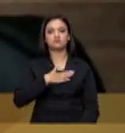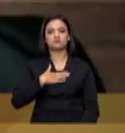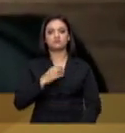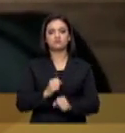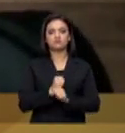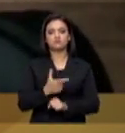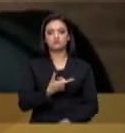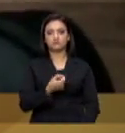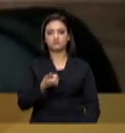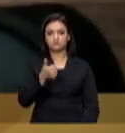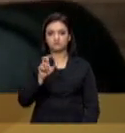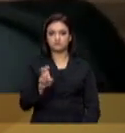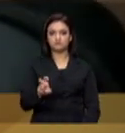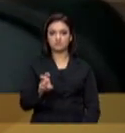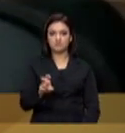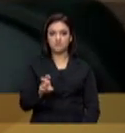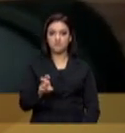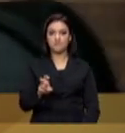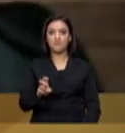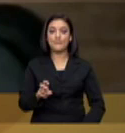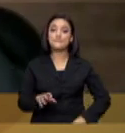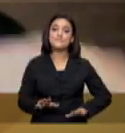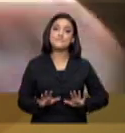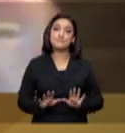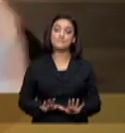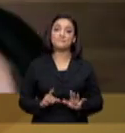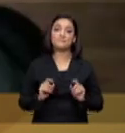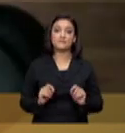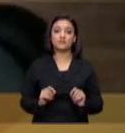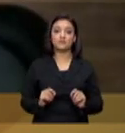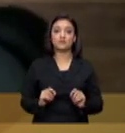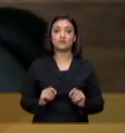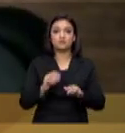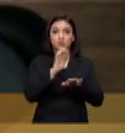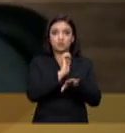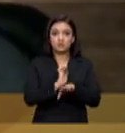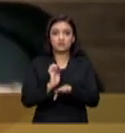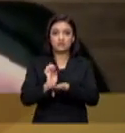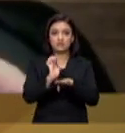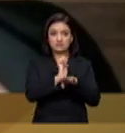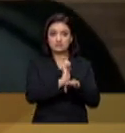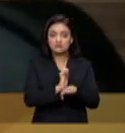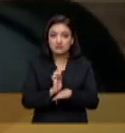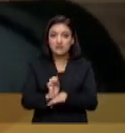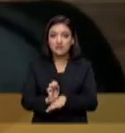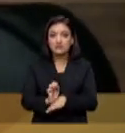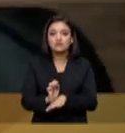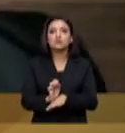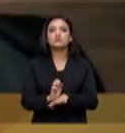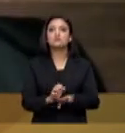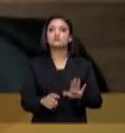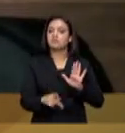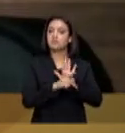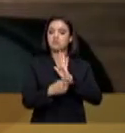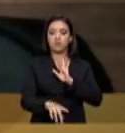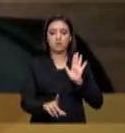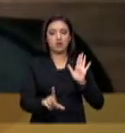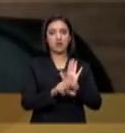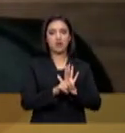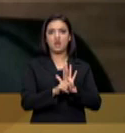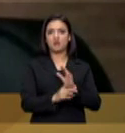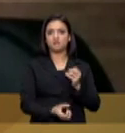de agosto de 2015. Ocorre, no entanto, que cabe aos Estados, por legislação própria,